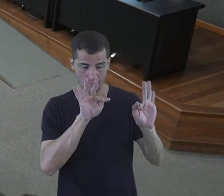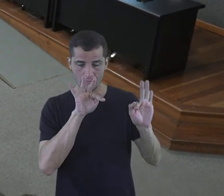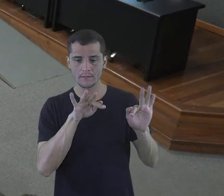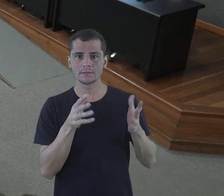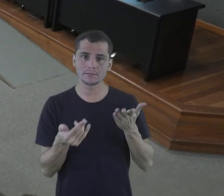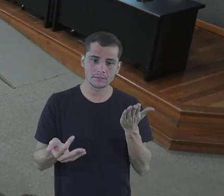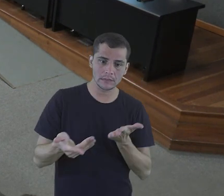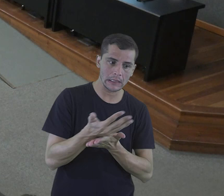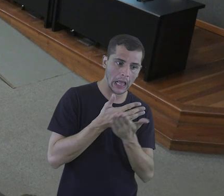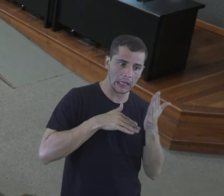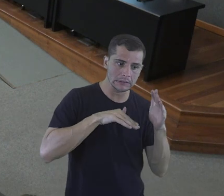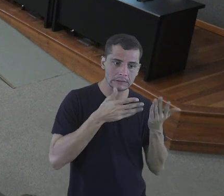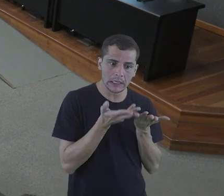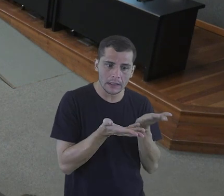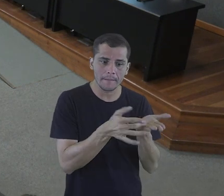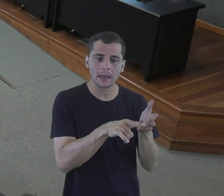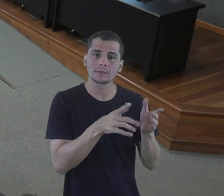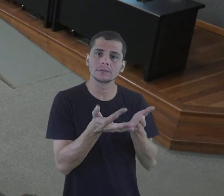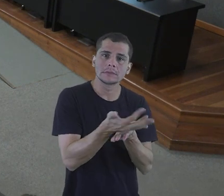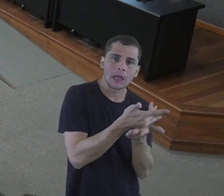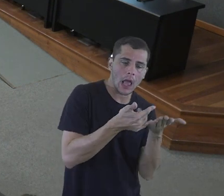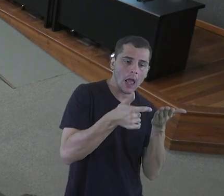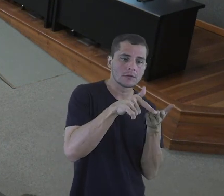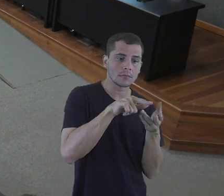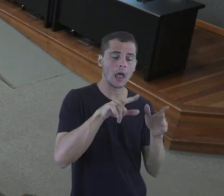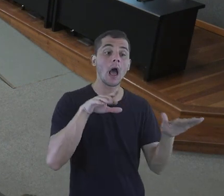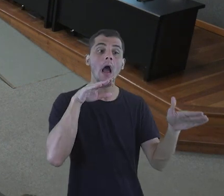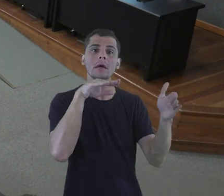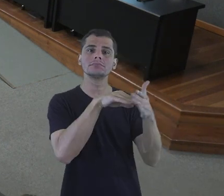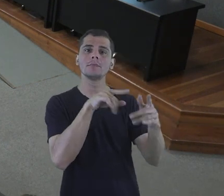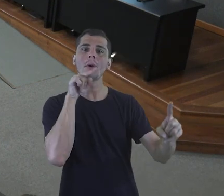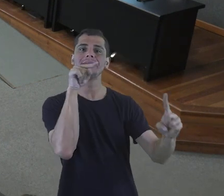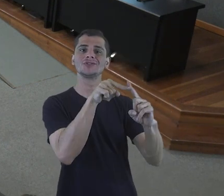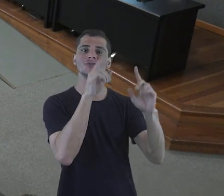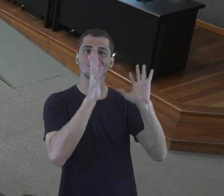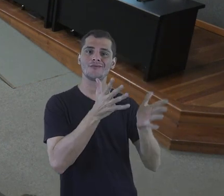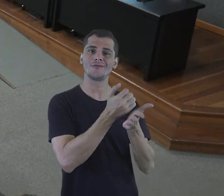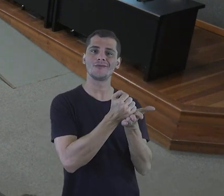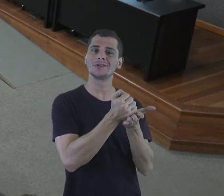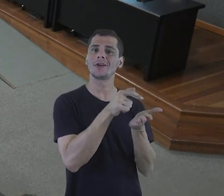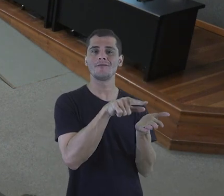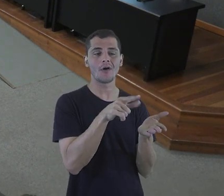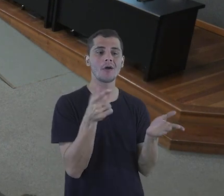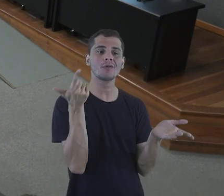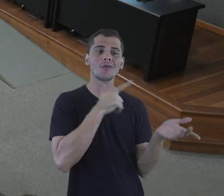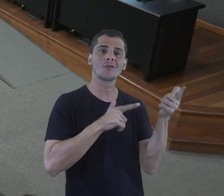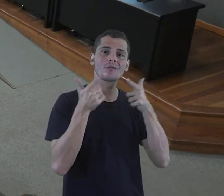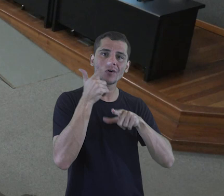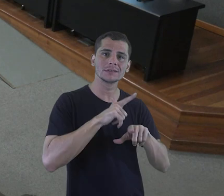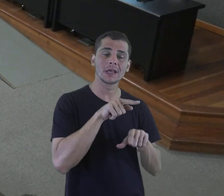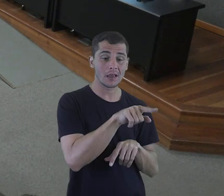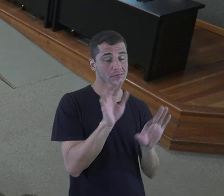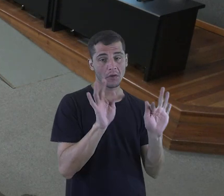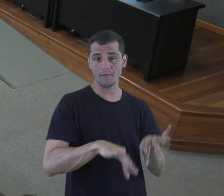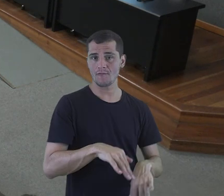foi alcançada ou quando os dados deixaram de ser necessários terminou